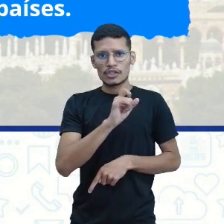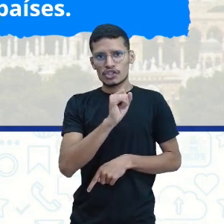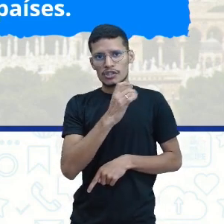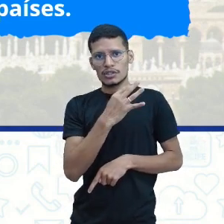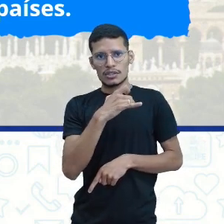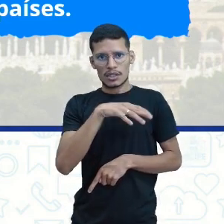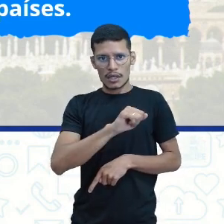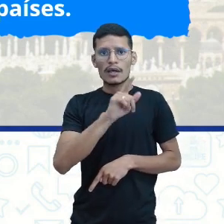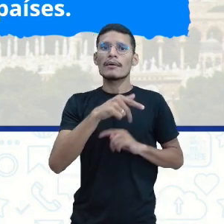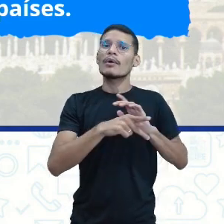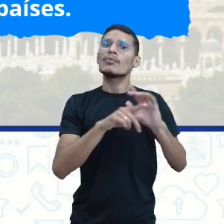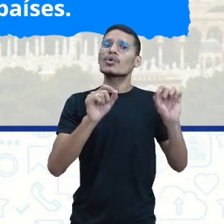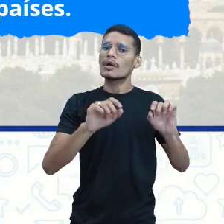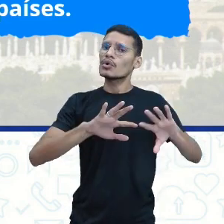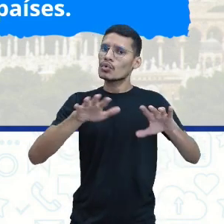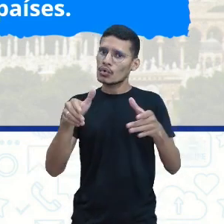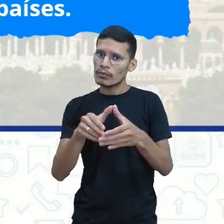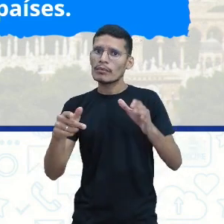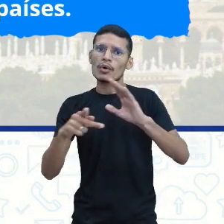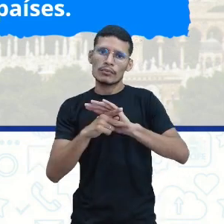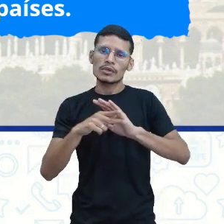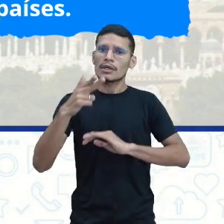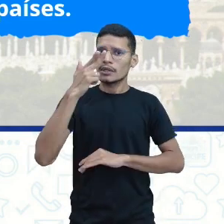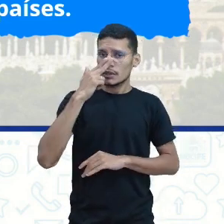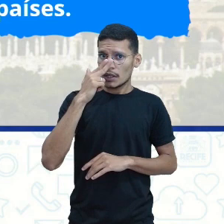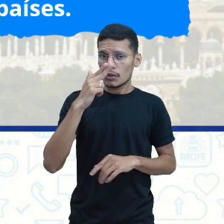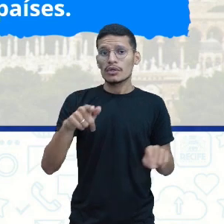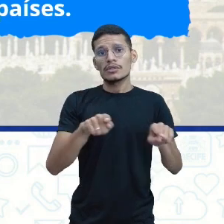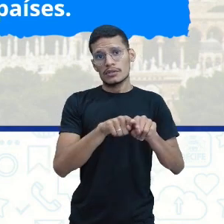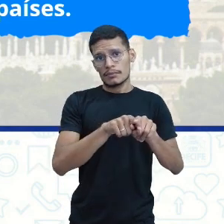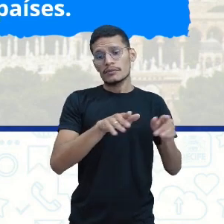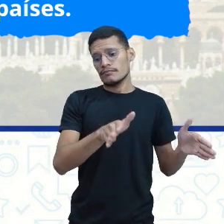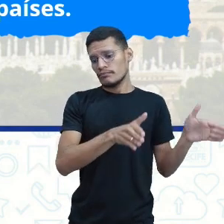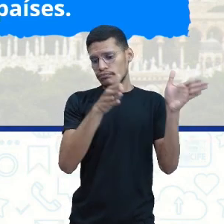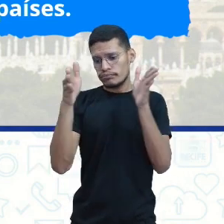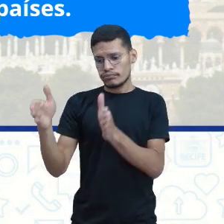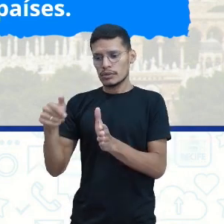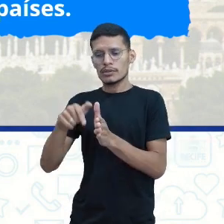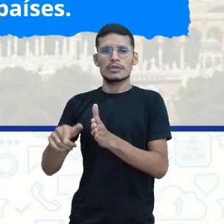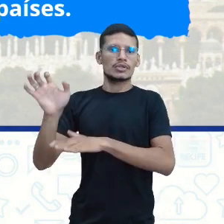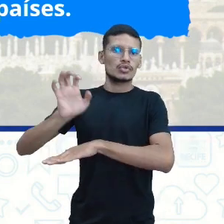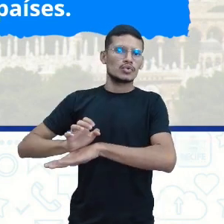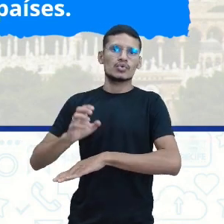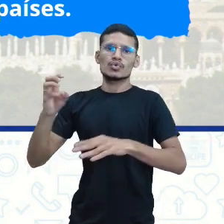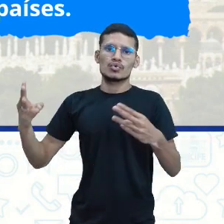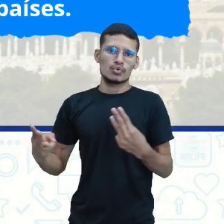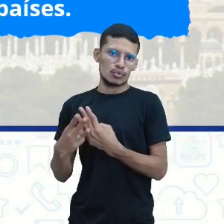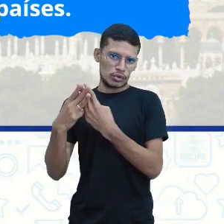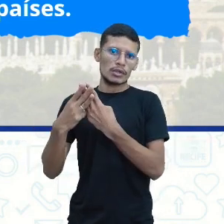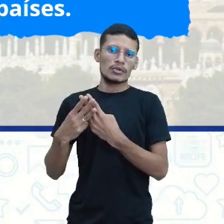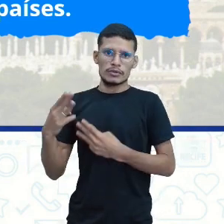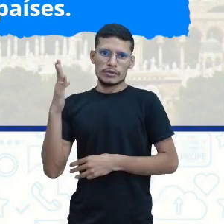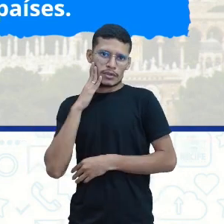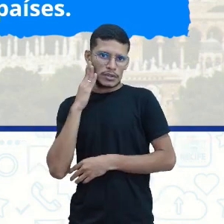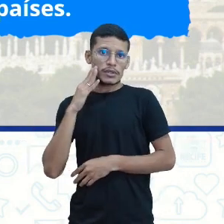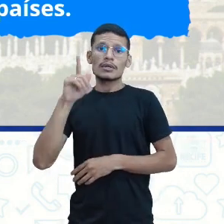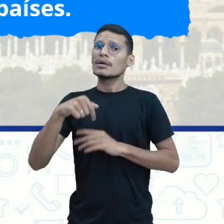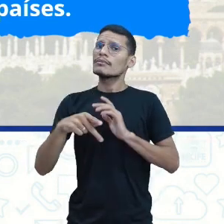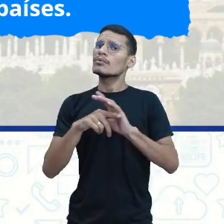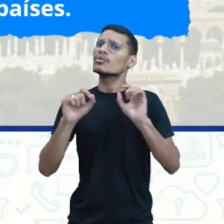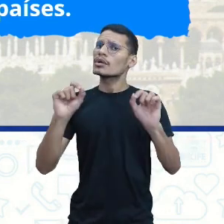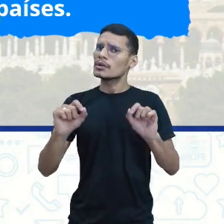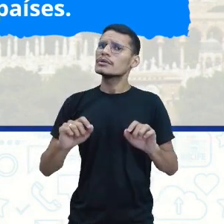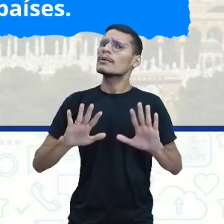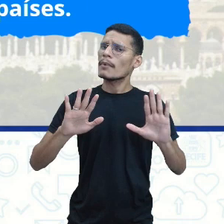passagem, também era composta em grande quantidade por cristãos, e outro estado judeu. Então, essa seria uma questão. Mas esse ano